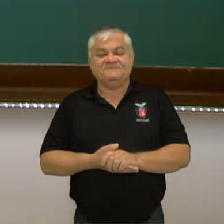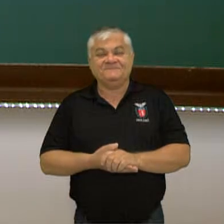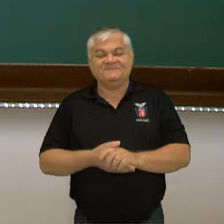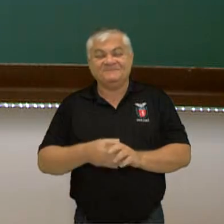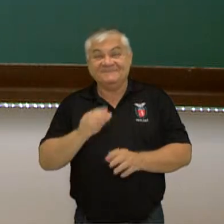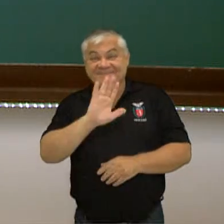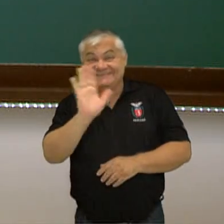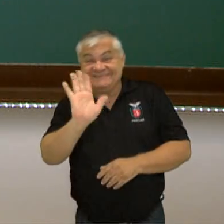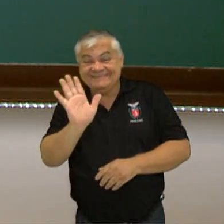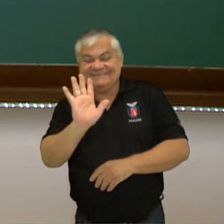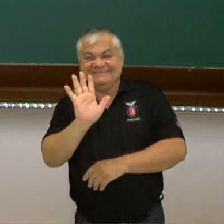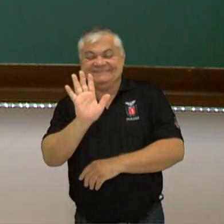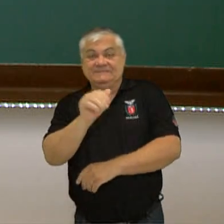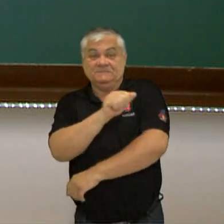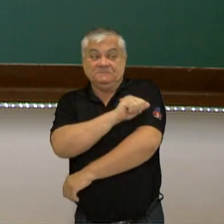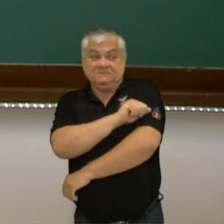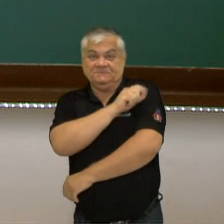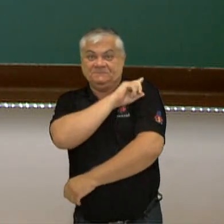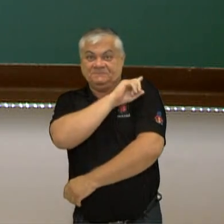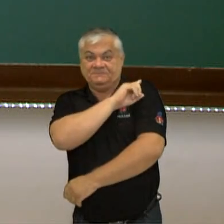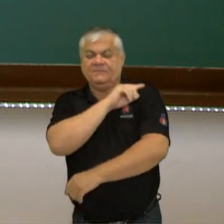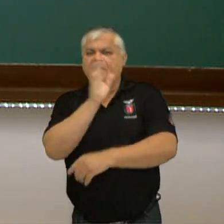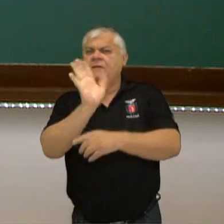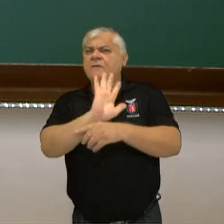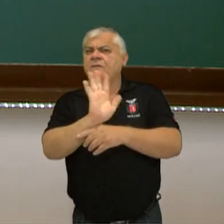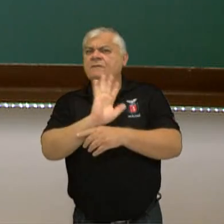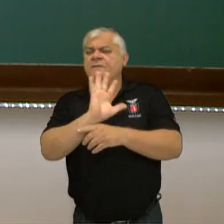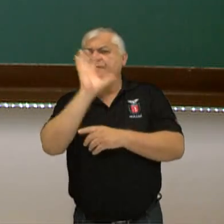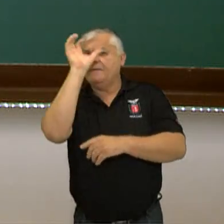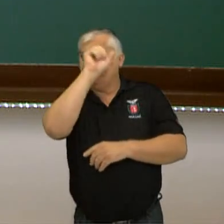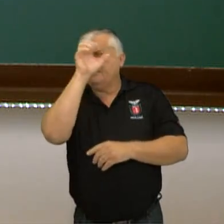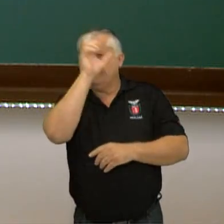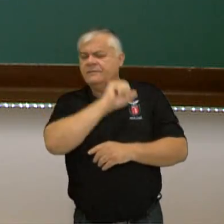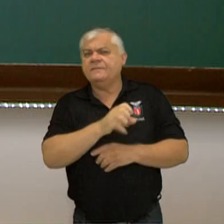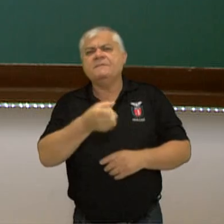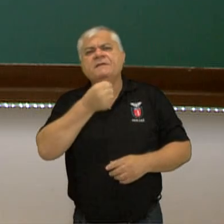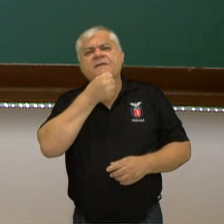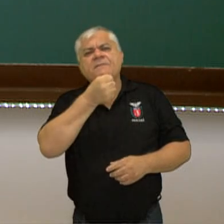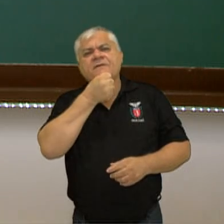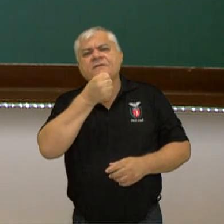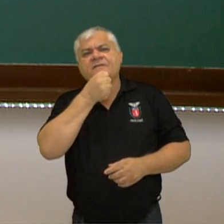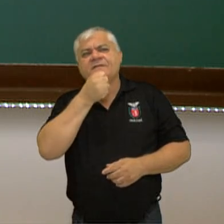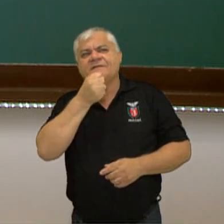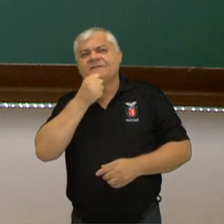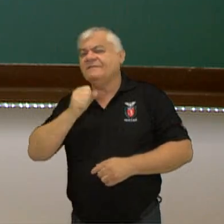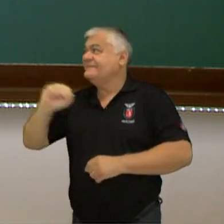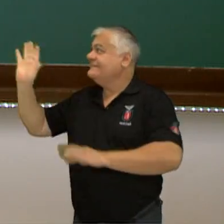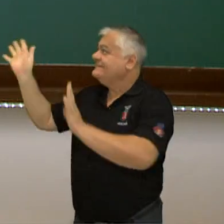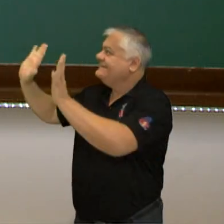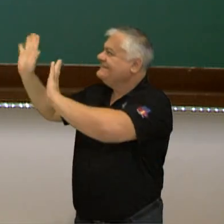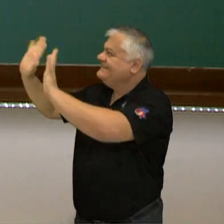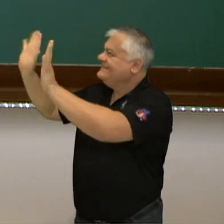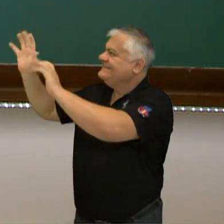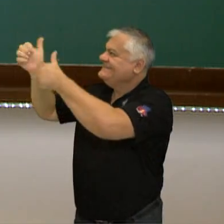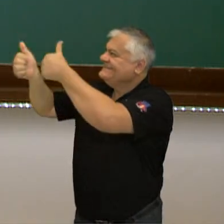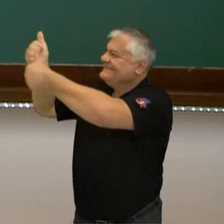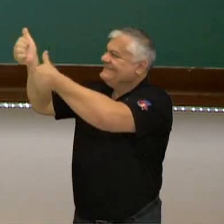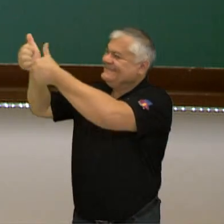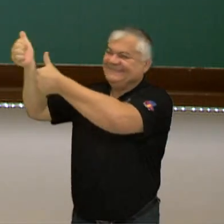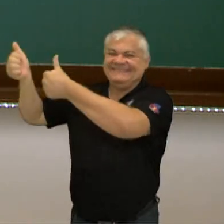estudantes da primeira série! Nesse vídeo vamos falar sobre reportagem. Olá, intérprete Ronaldo, tudo